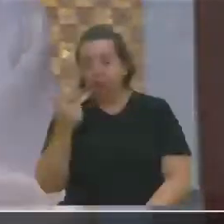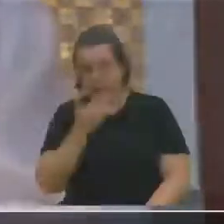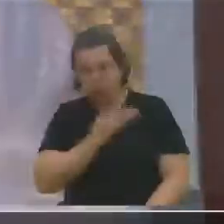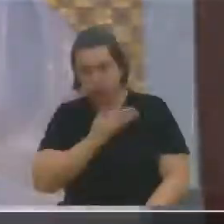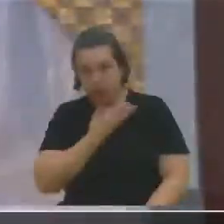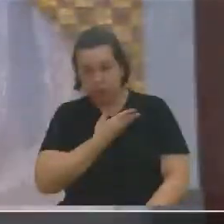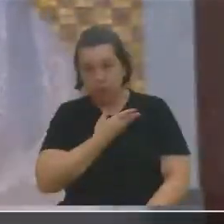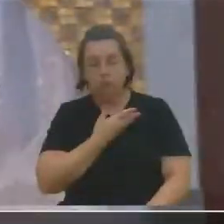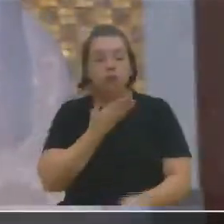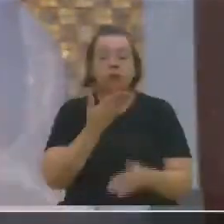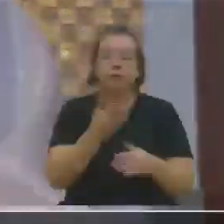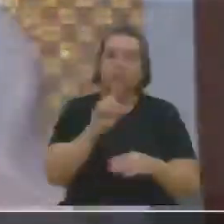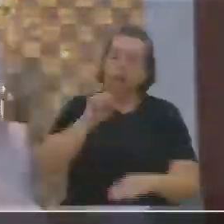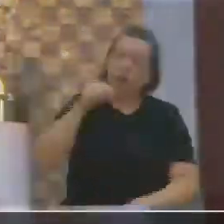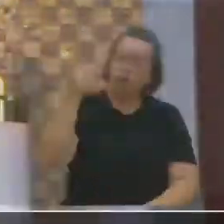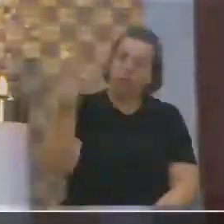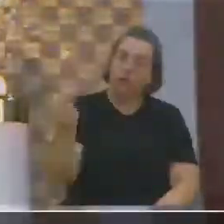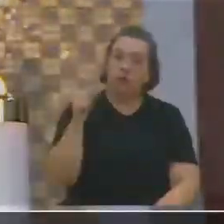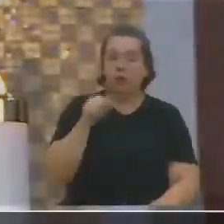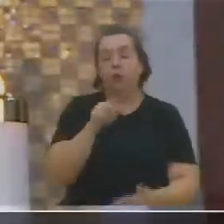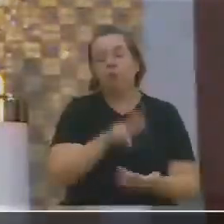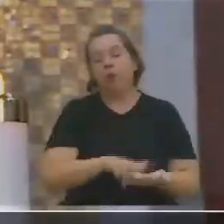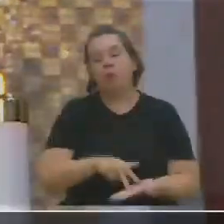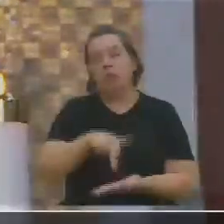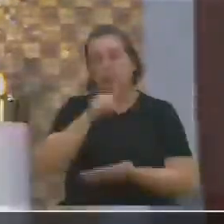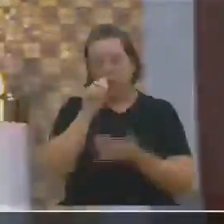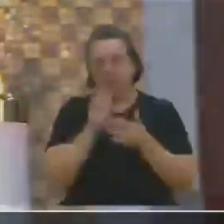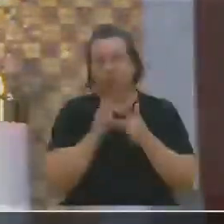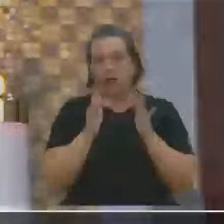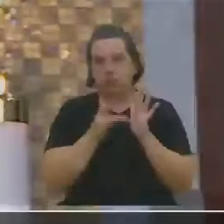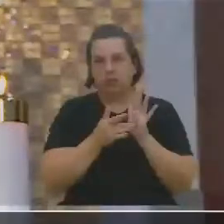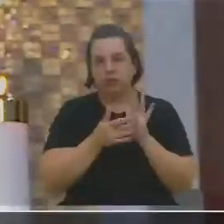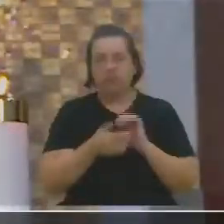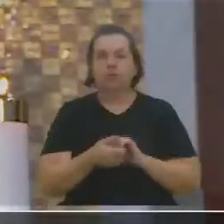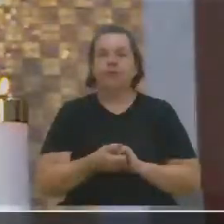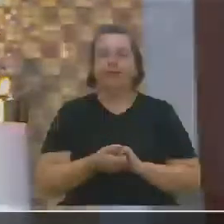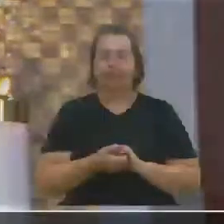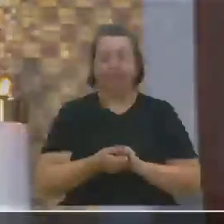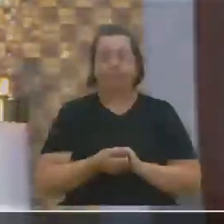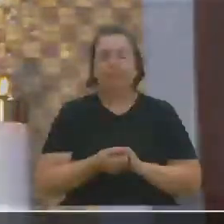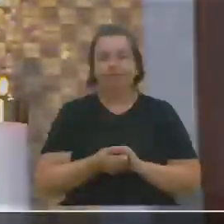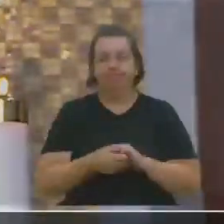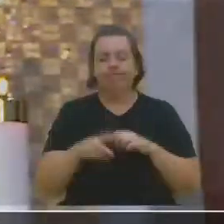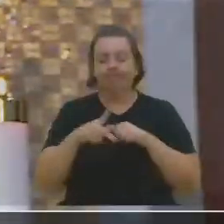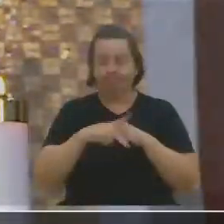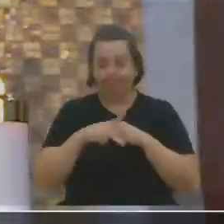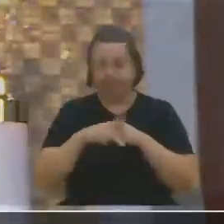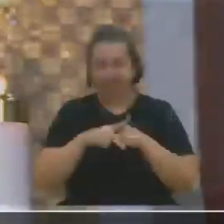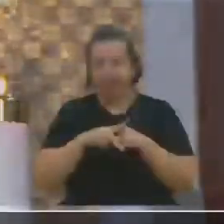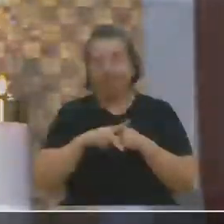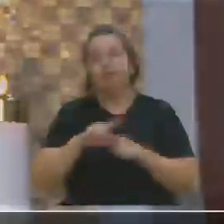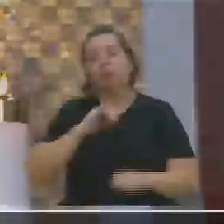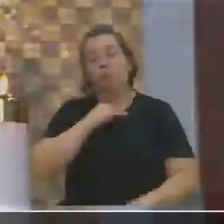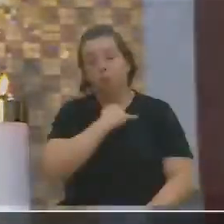apóstolos após a ressurreição de Jesus. Pedro e João